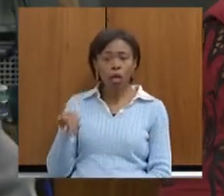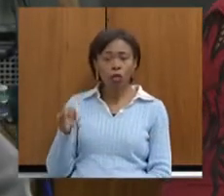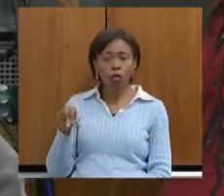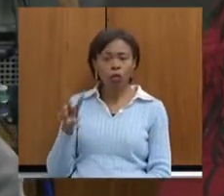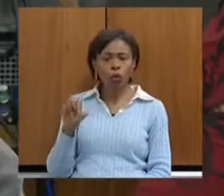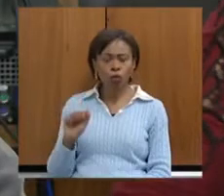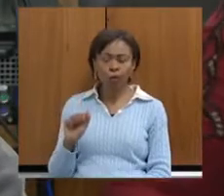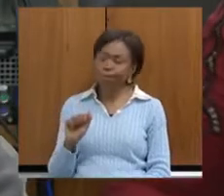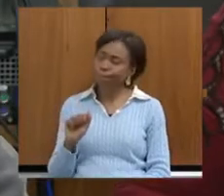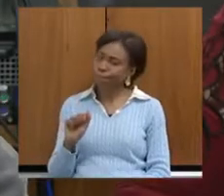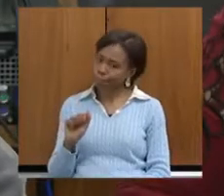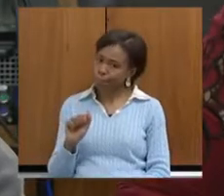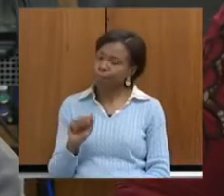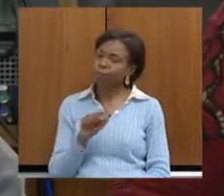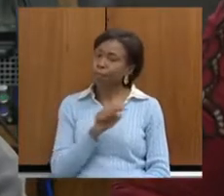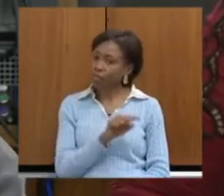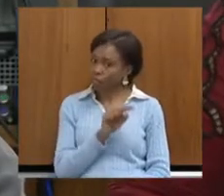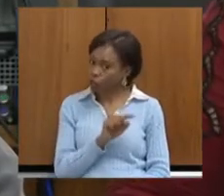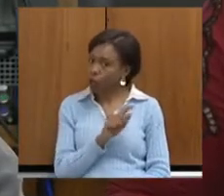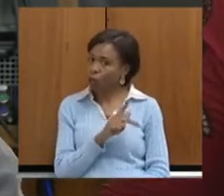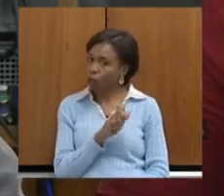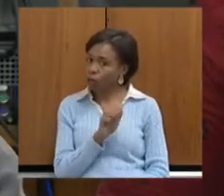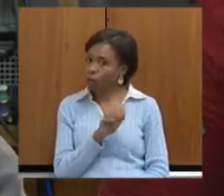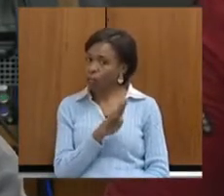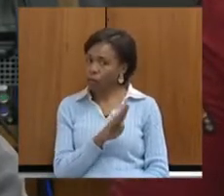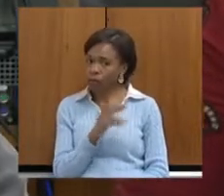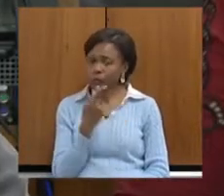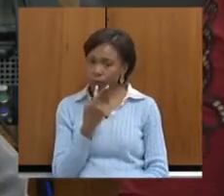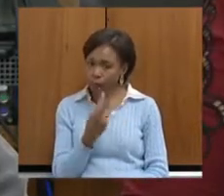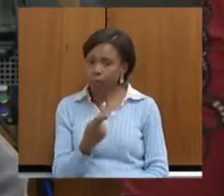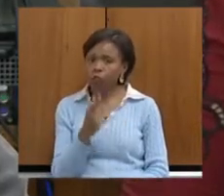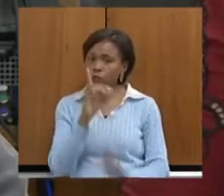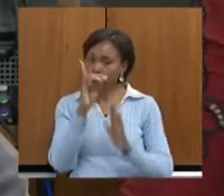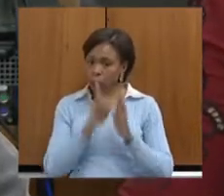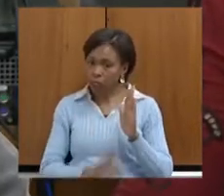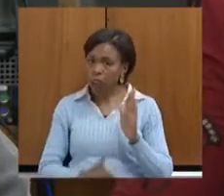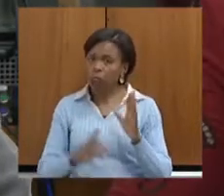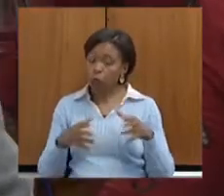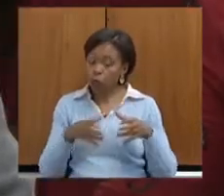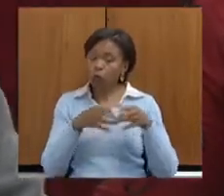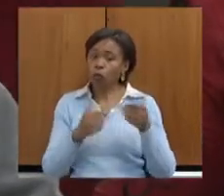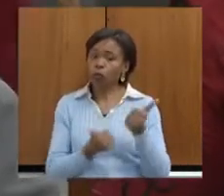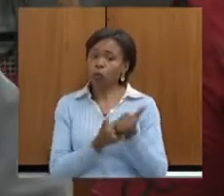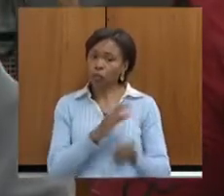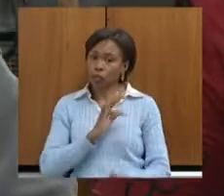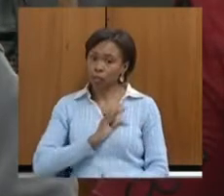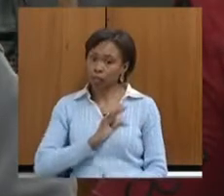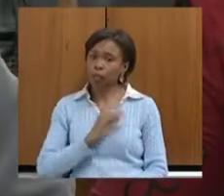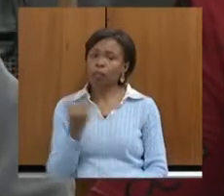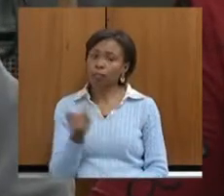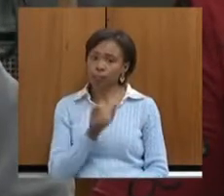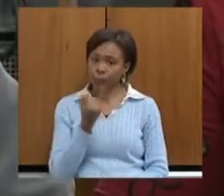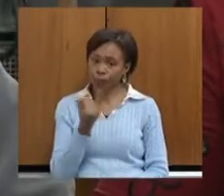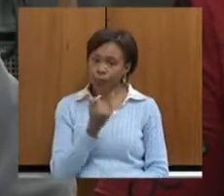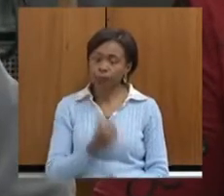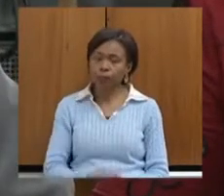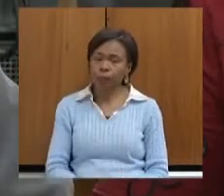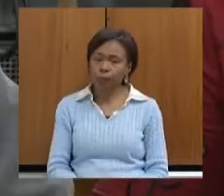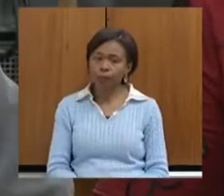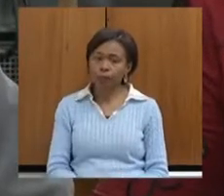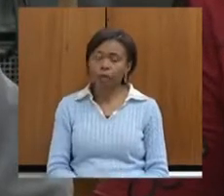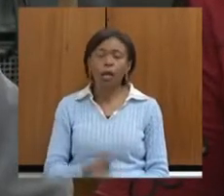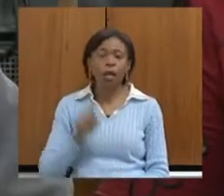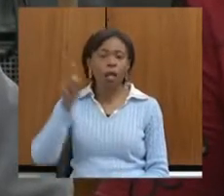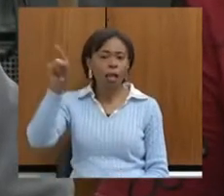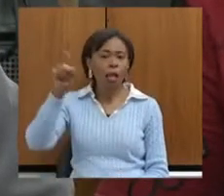reparação que é o que não tá tendo também né tá tendo reparação da participação da renova e nesse sentido gente